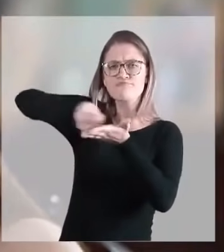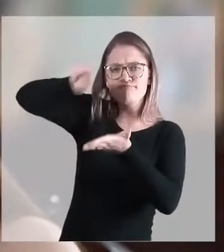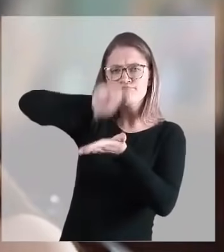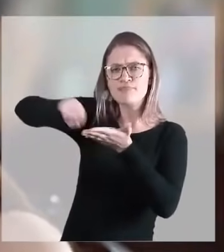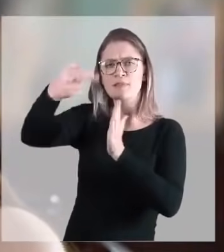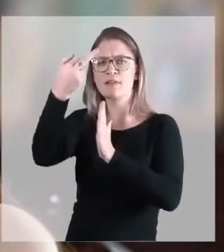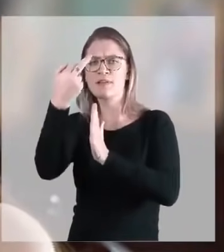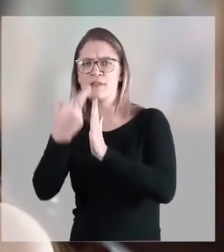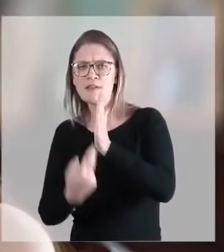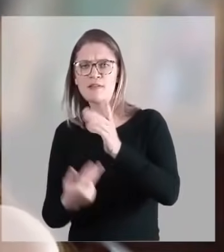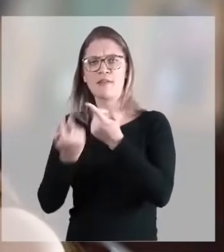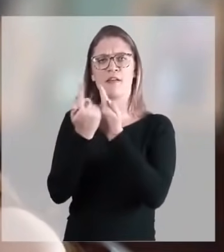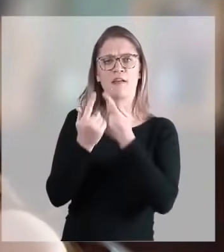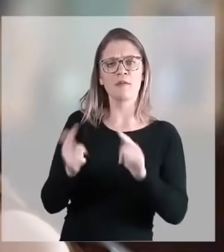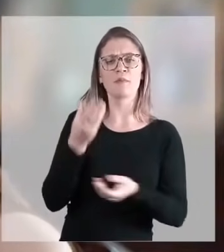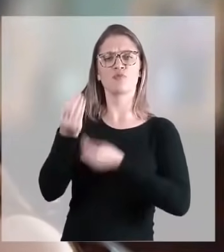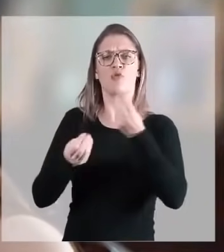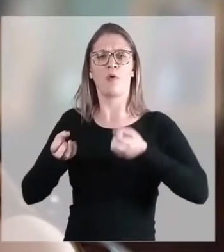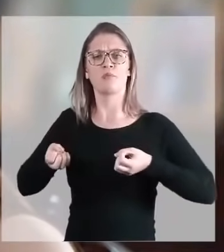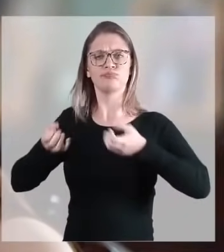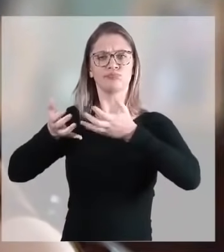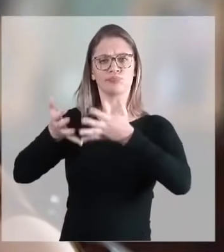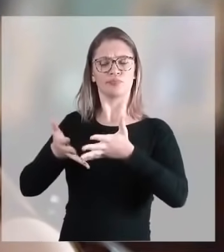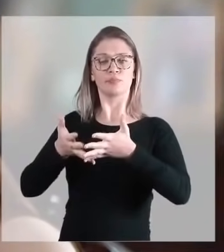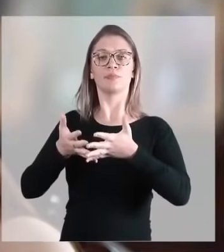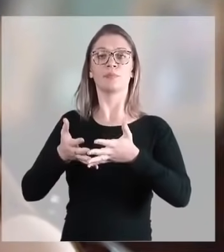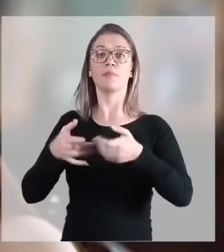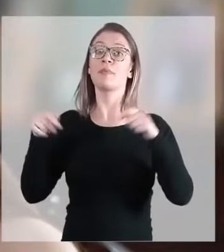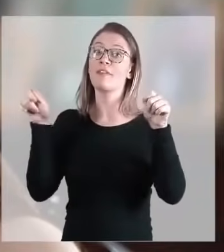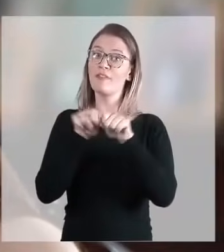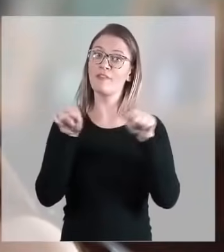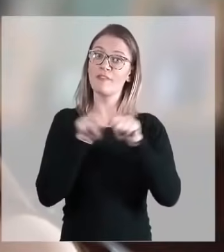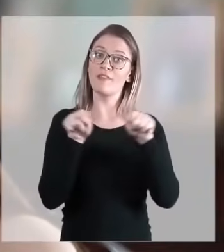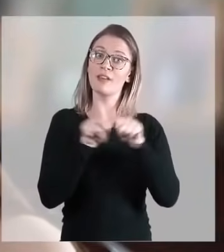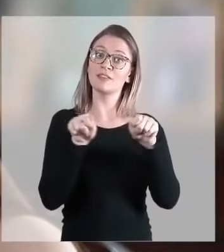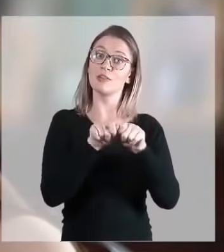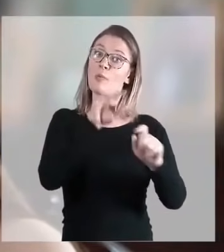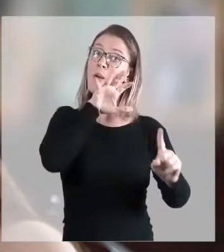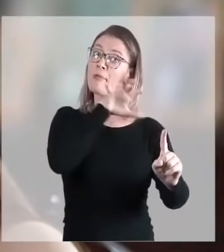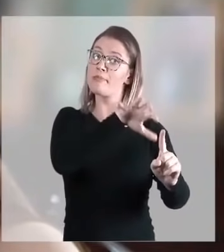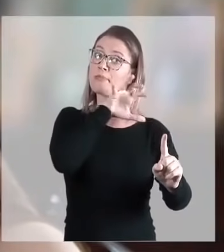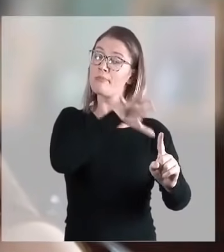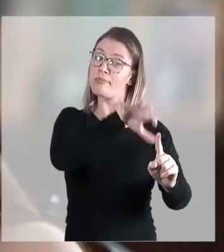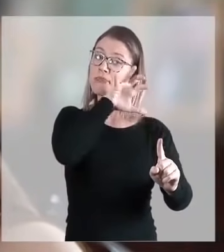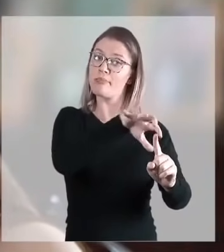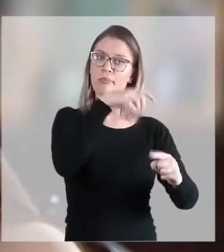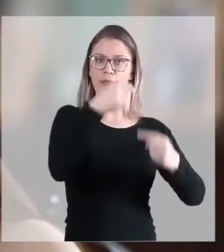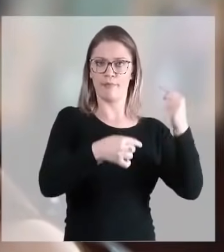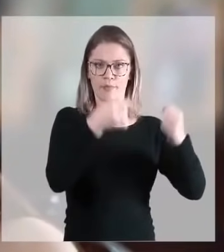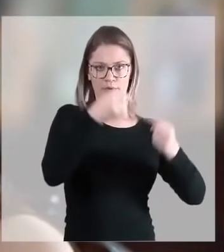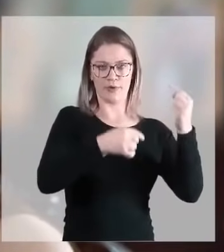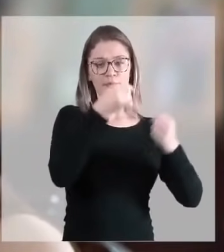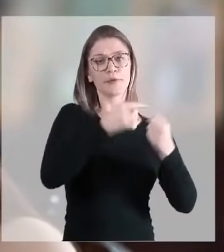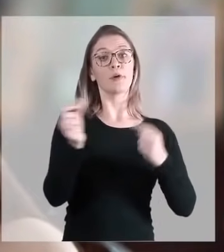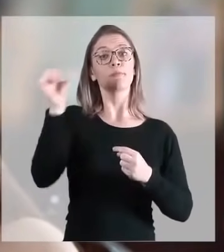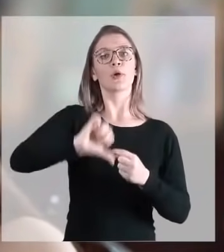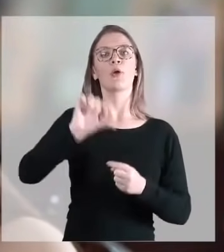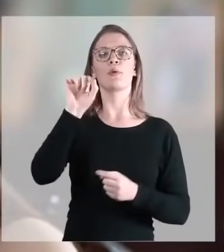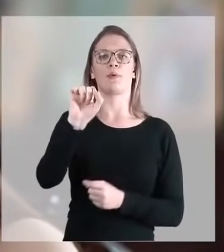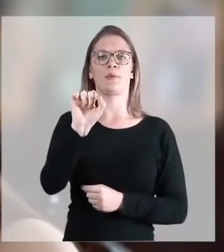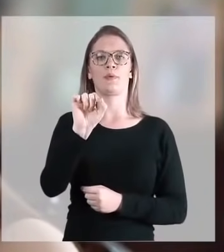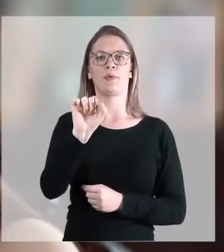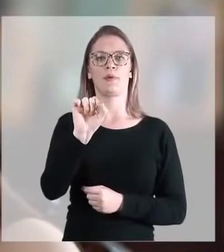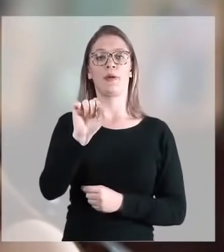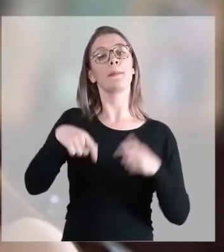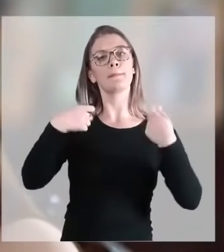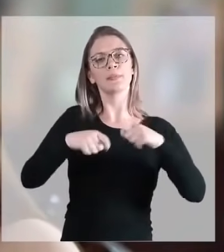redação, gramática, como se expressarem, para fazer uma campanha, uma contra-campanha política. E o pior de tudo é que quando ela tem